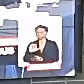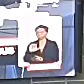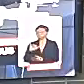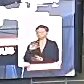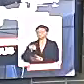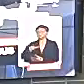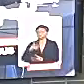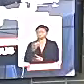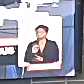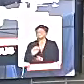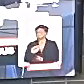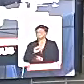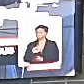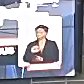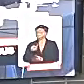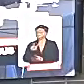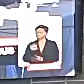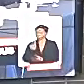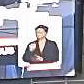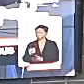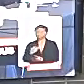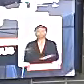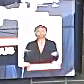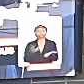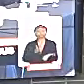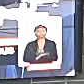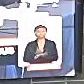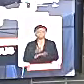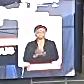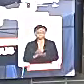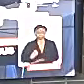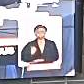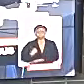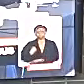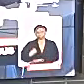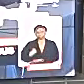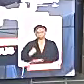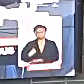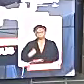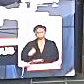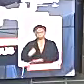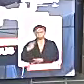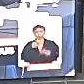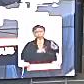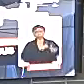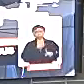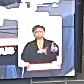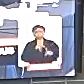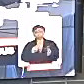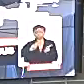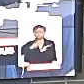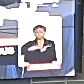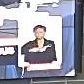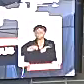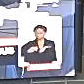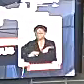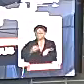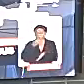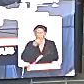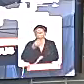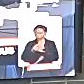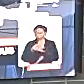Azevedo dando continuidade Então à participação daqueles que estão inscritos eu passo a